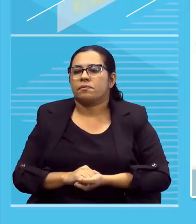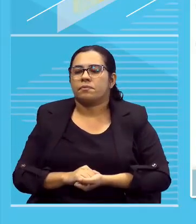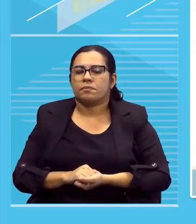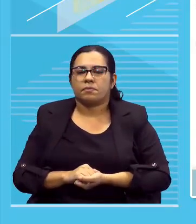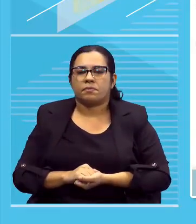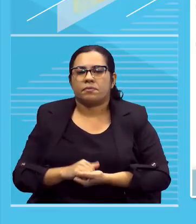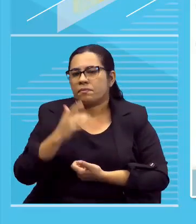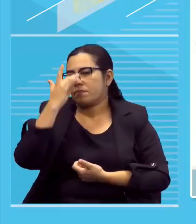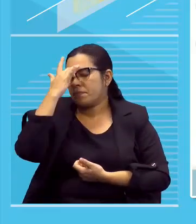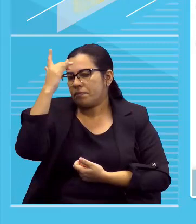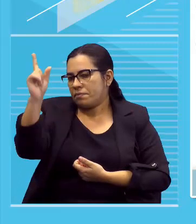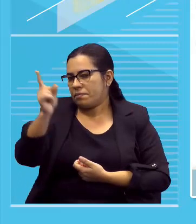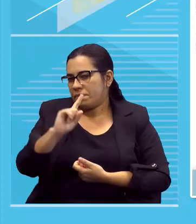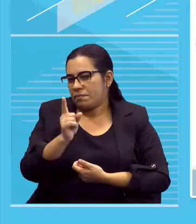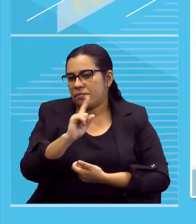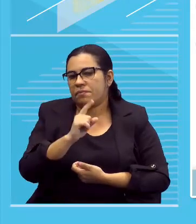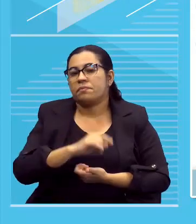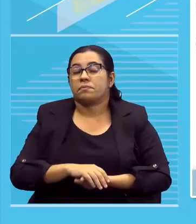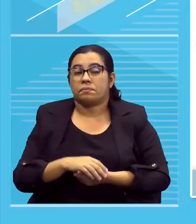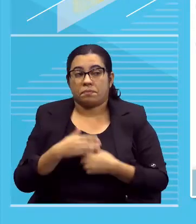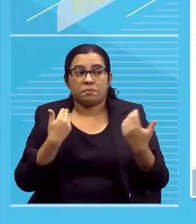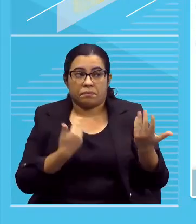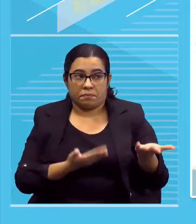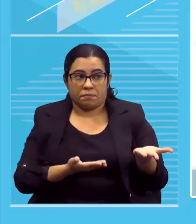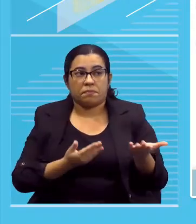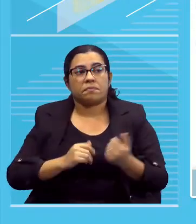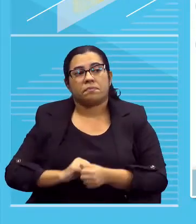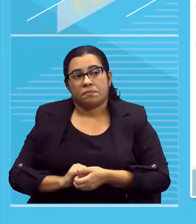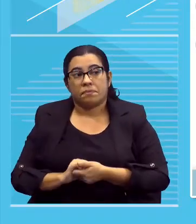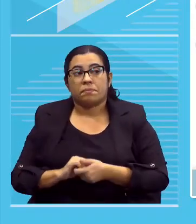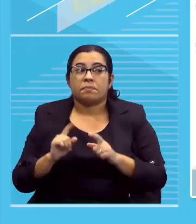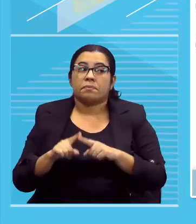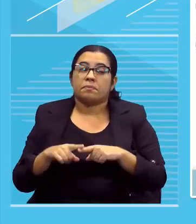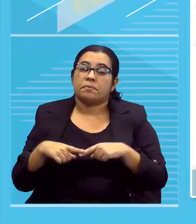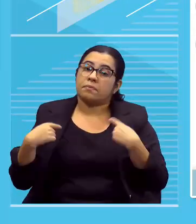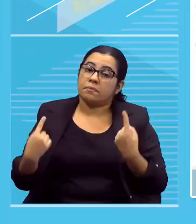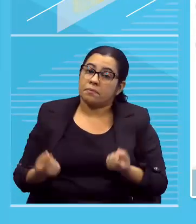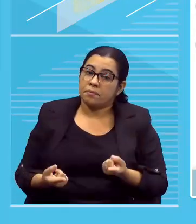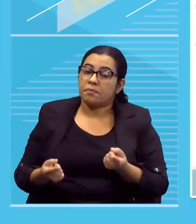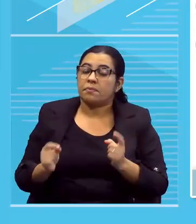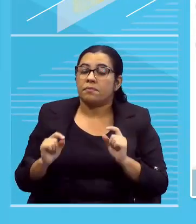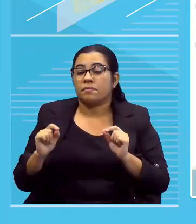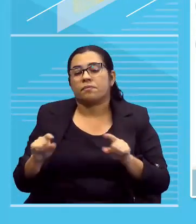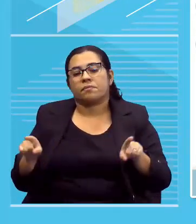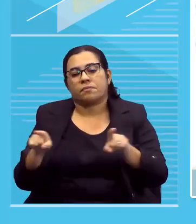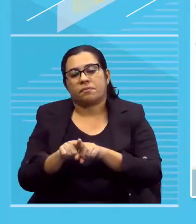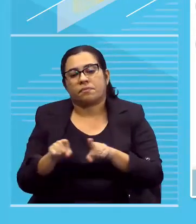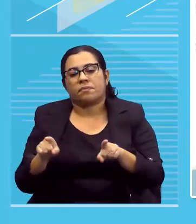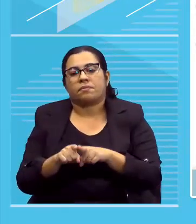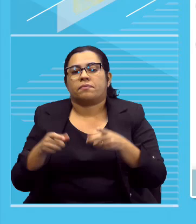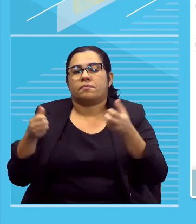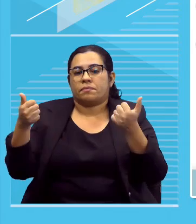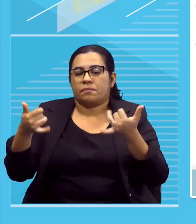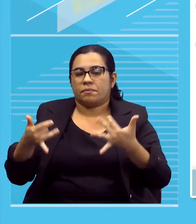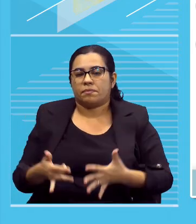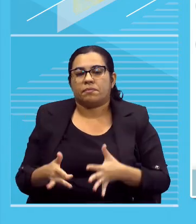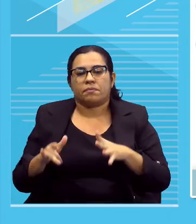não é fácil olha só mas ainda falando da